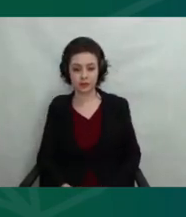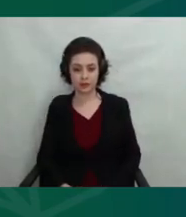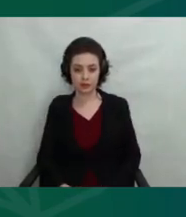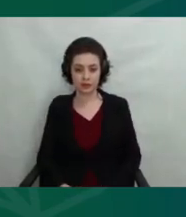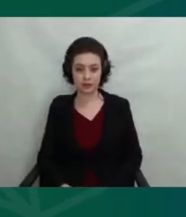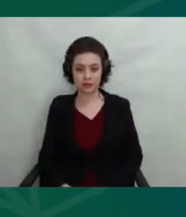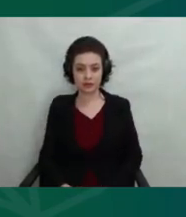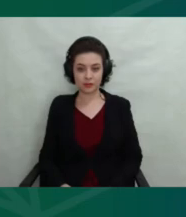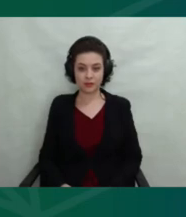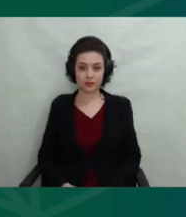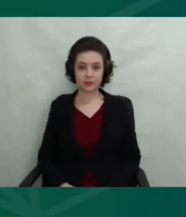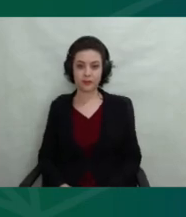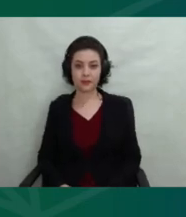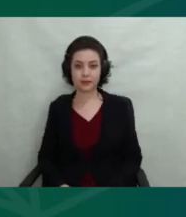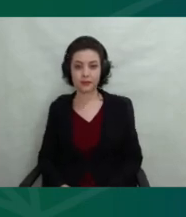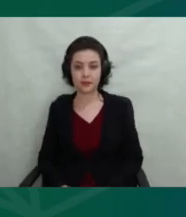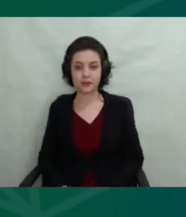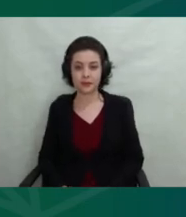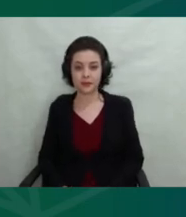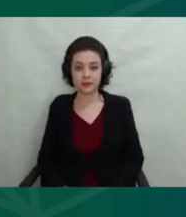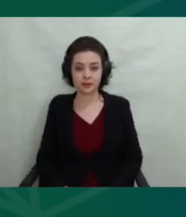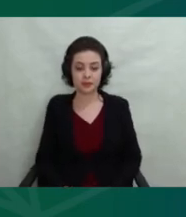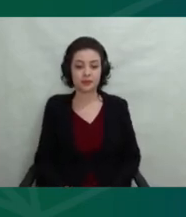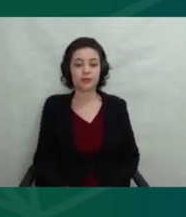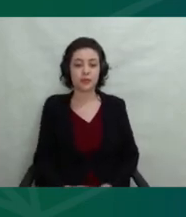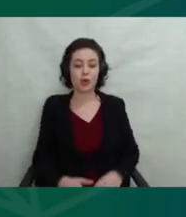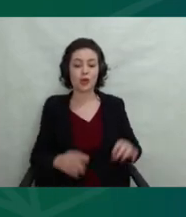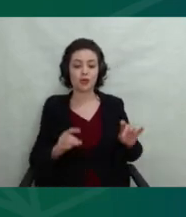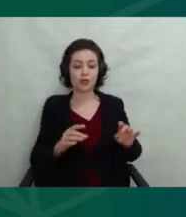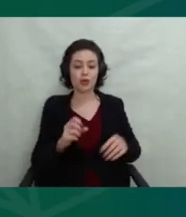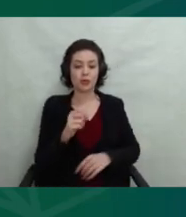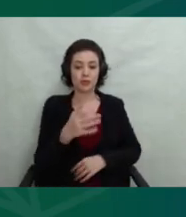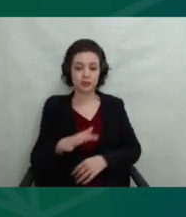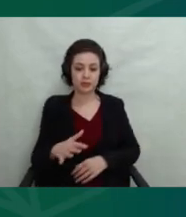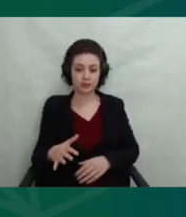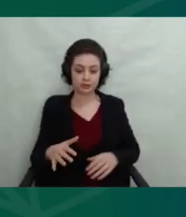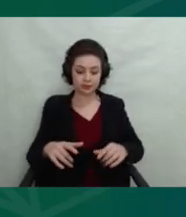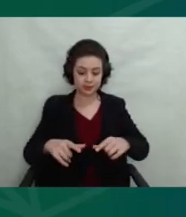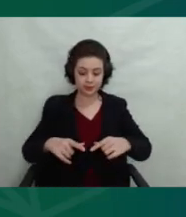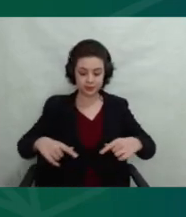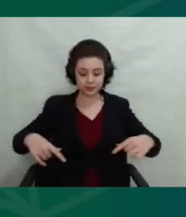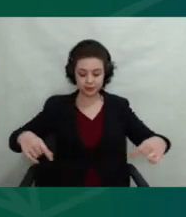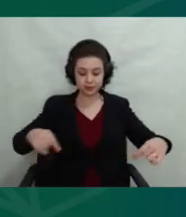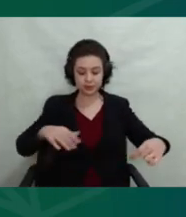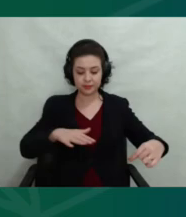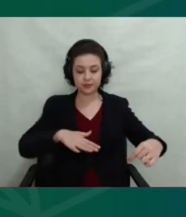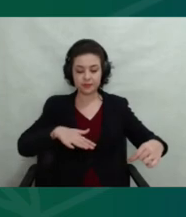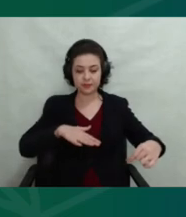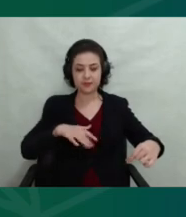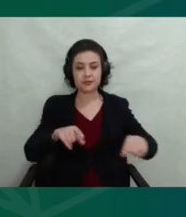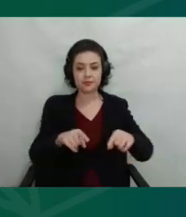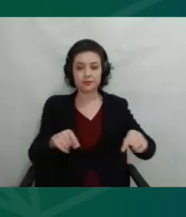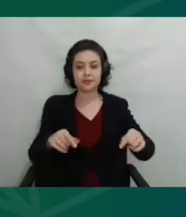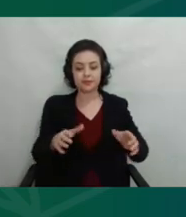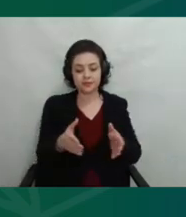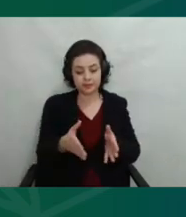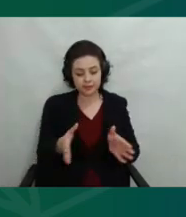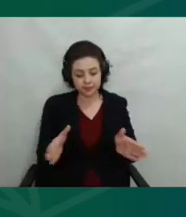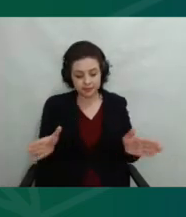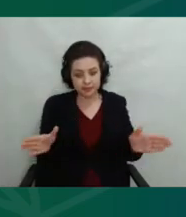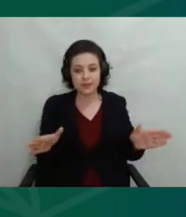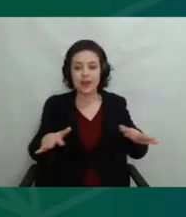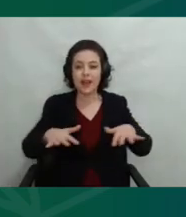E claro, não só no meio da Baía de Santos, mas nós também expandimos a nossa área de estudo. E aqui vocês estão vendo toda